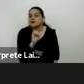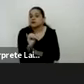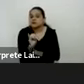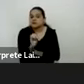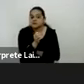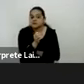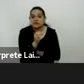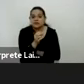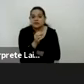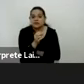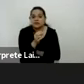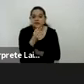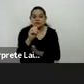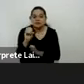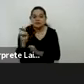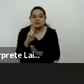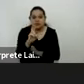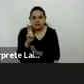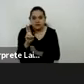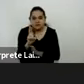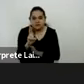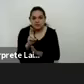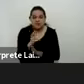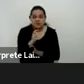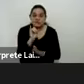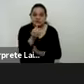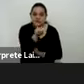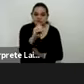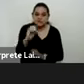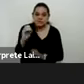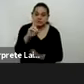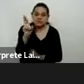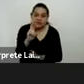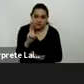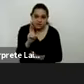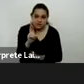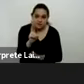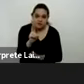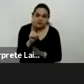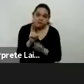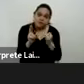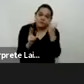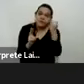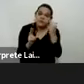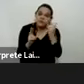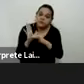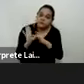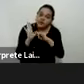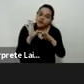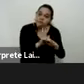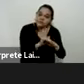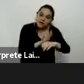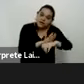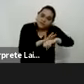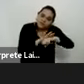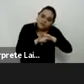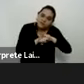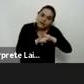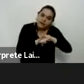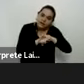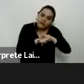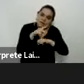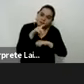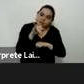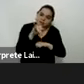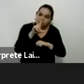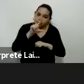decisivos para segurar a queda, a metade desse valor vai acelerar a queda eventual no